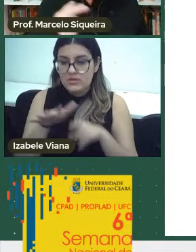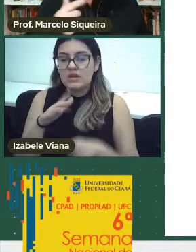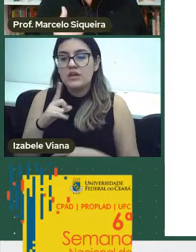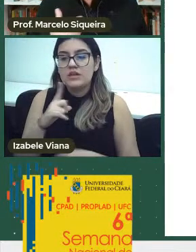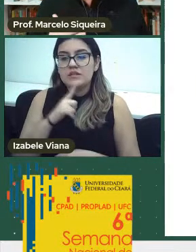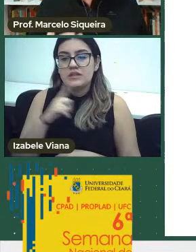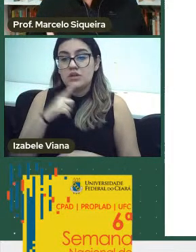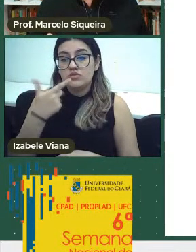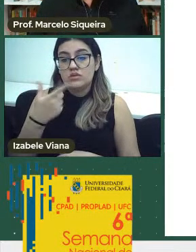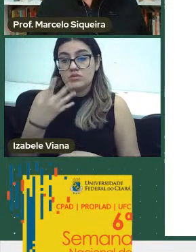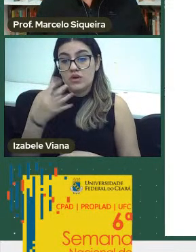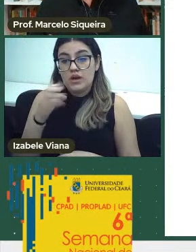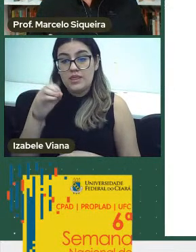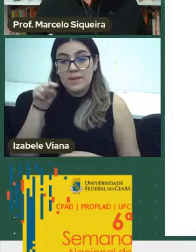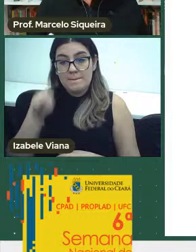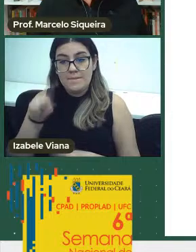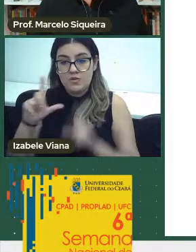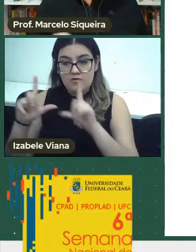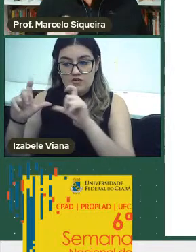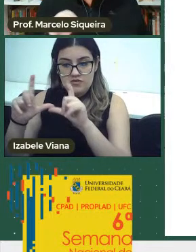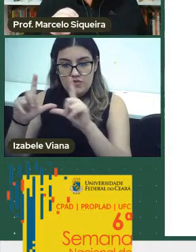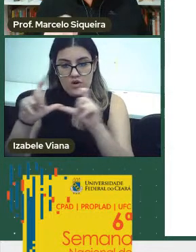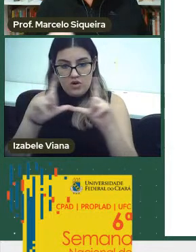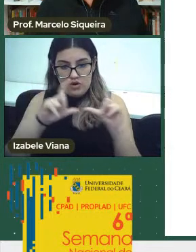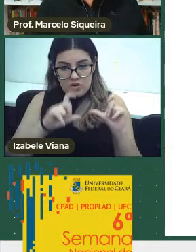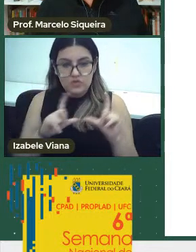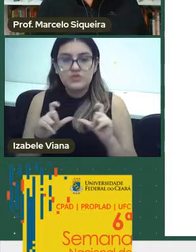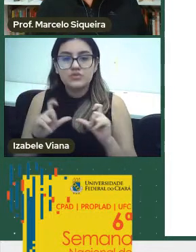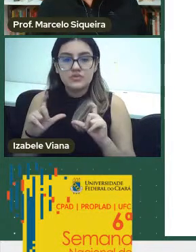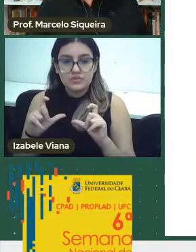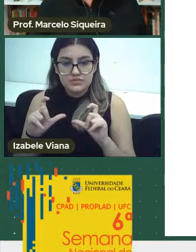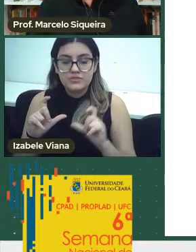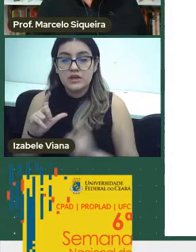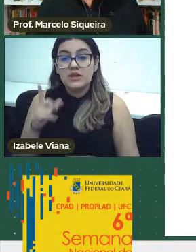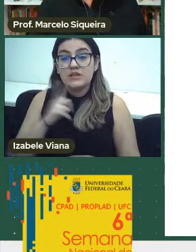240 mil fotografias que são postas no Facebook por minuto.